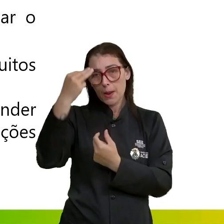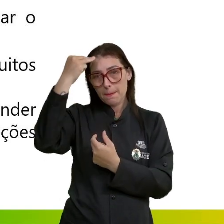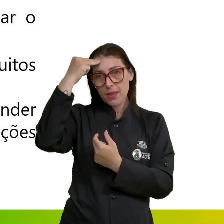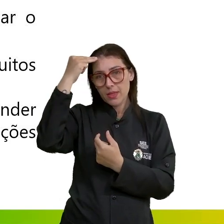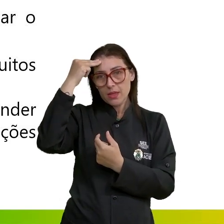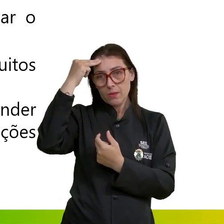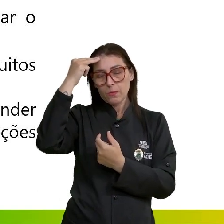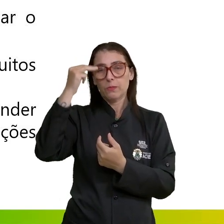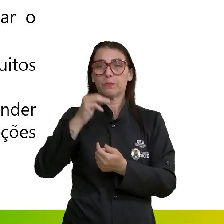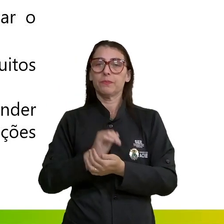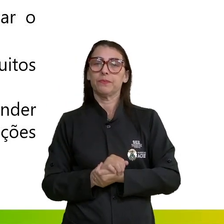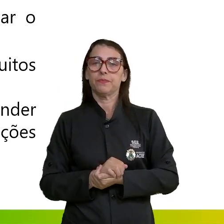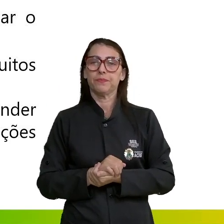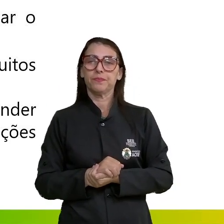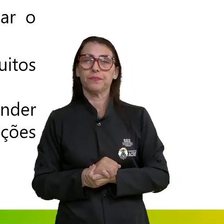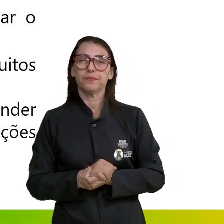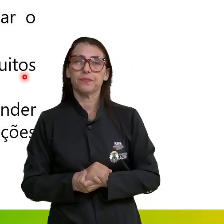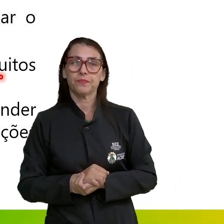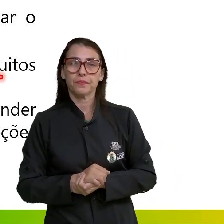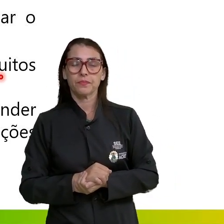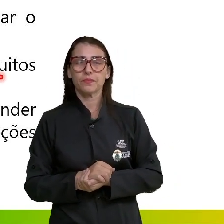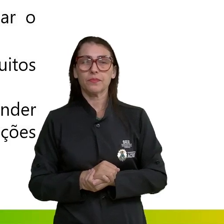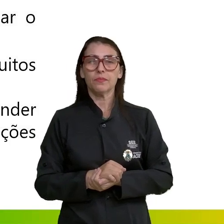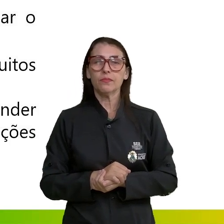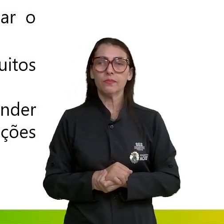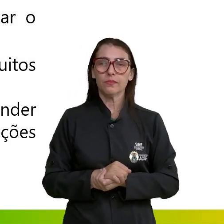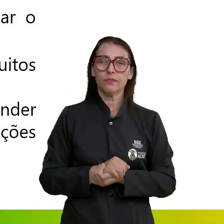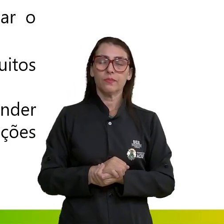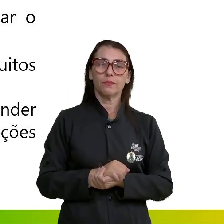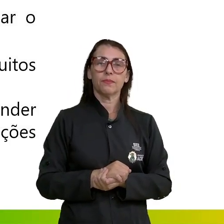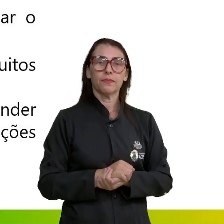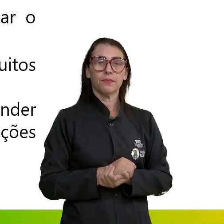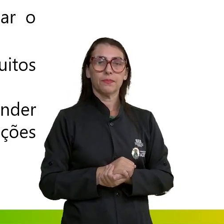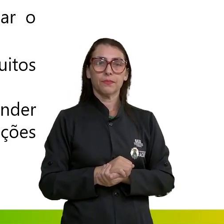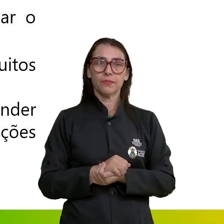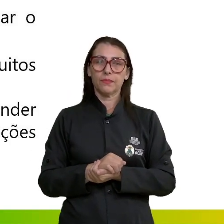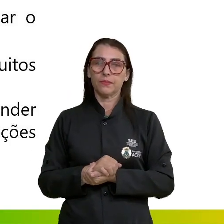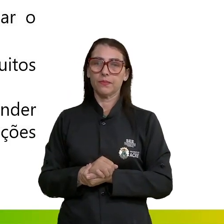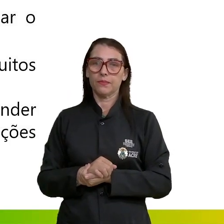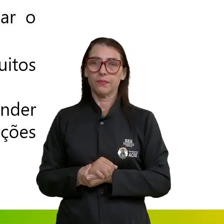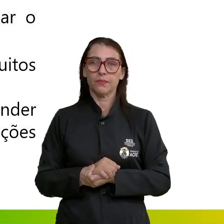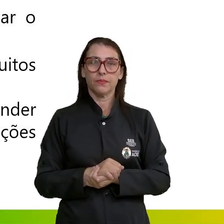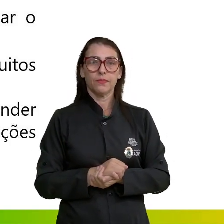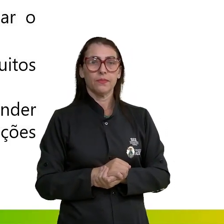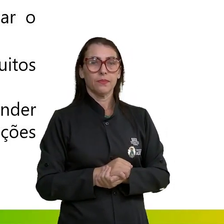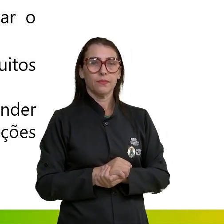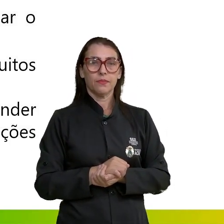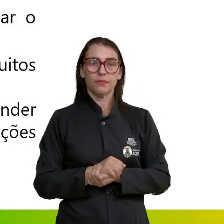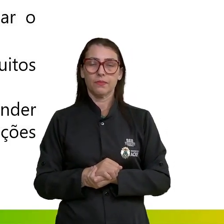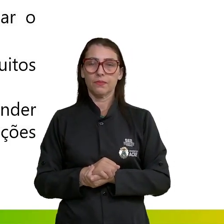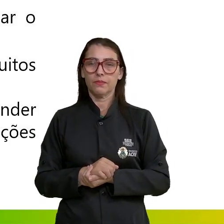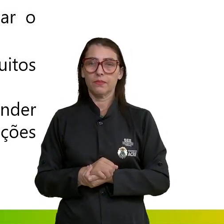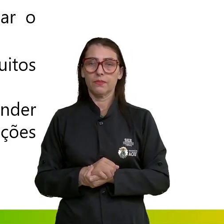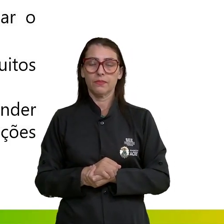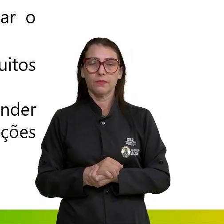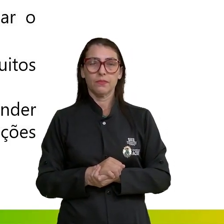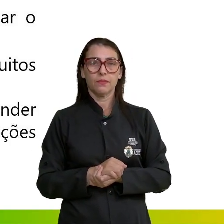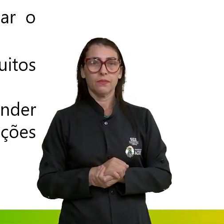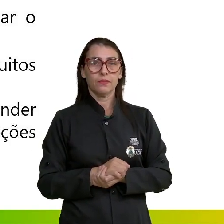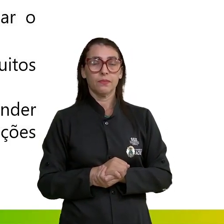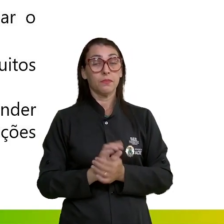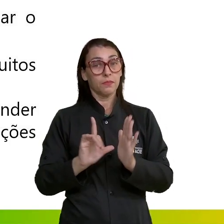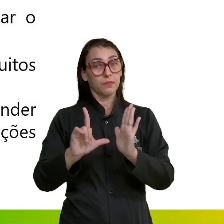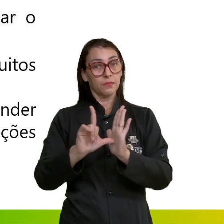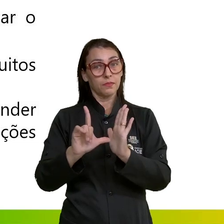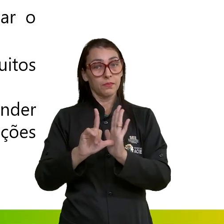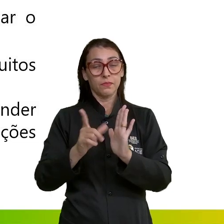para consumir, que vai levar aí muitos a comprometerem sua saúde financeira e mental. Então, as